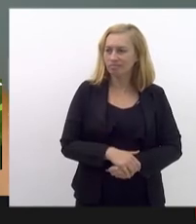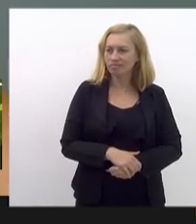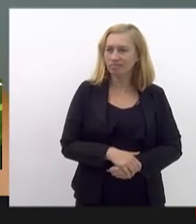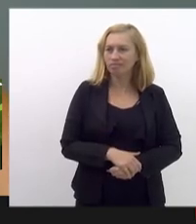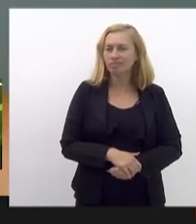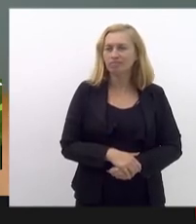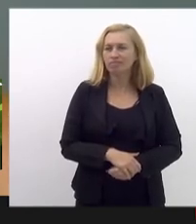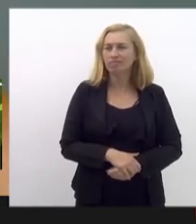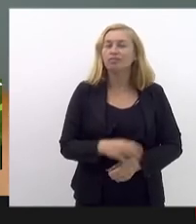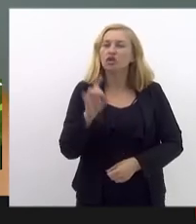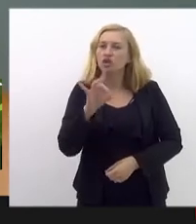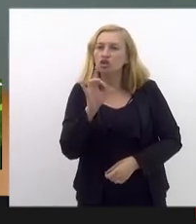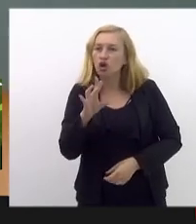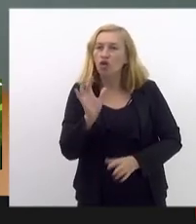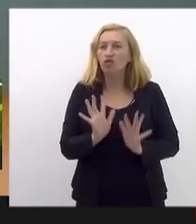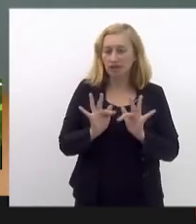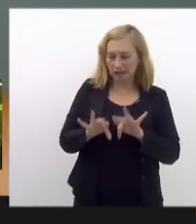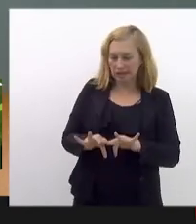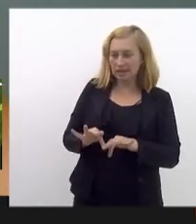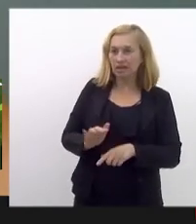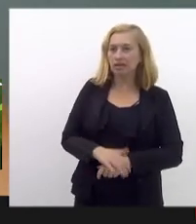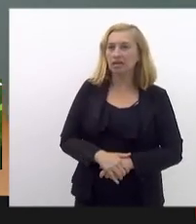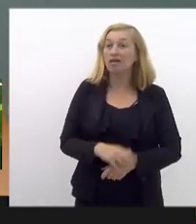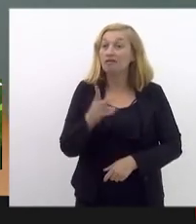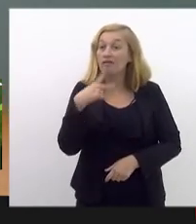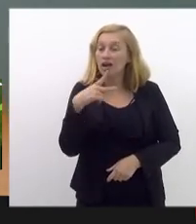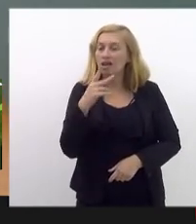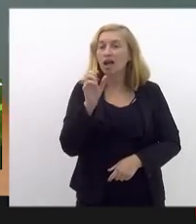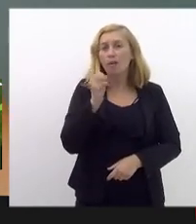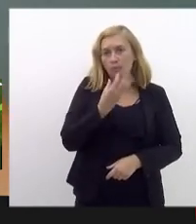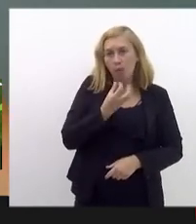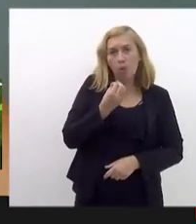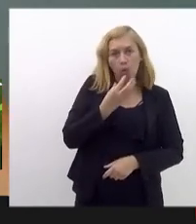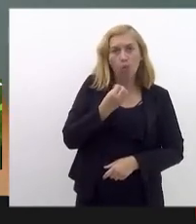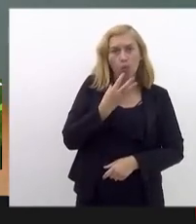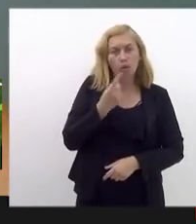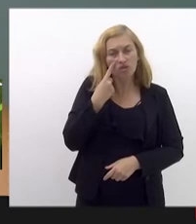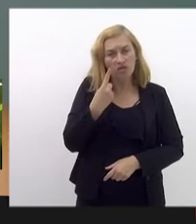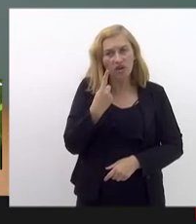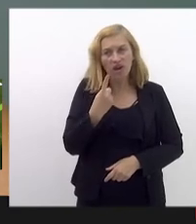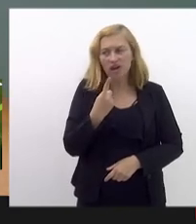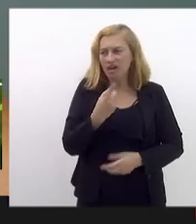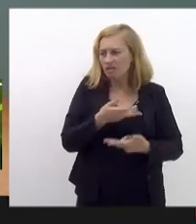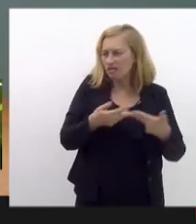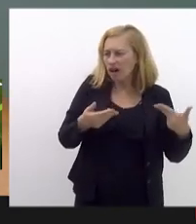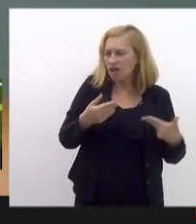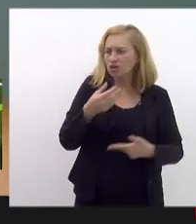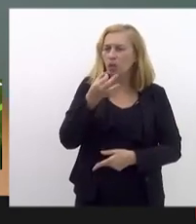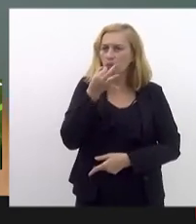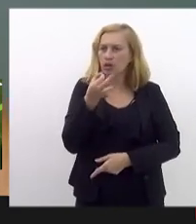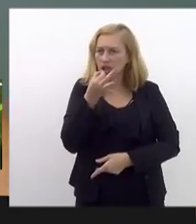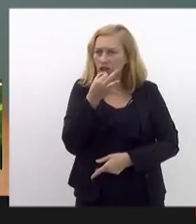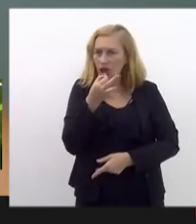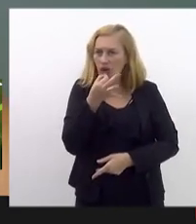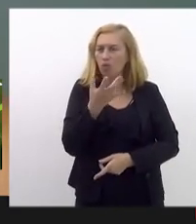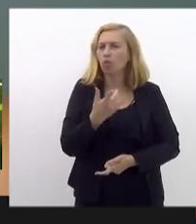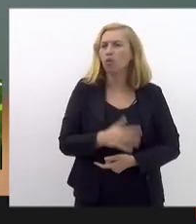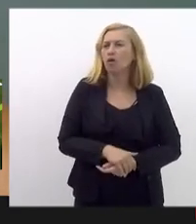E queria só finalizar falando que é muito bom agora a gente ver tantas opiniões, né? Eu deu aí